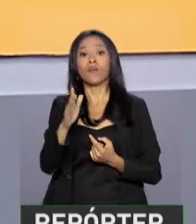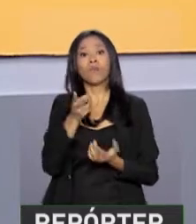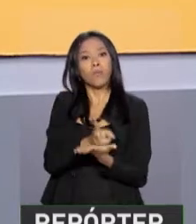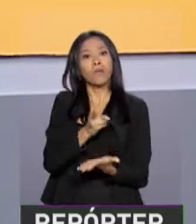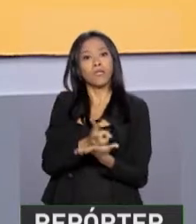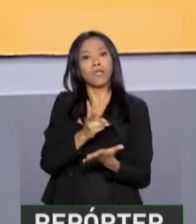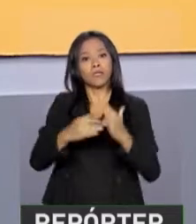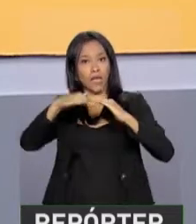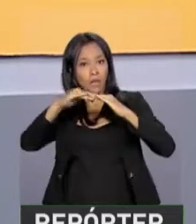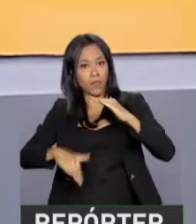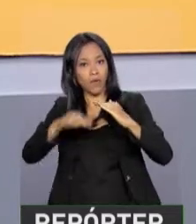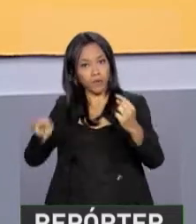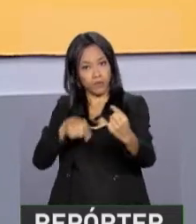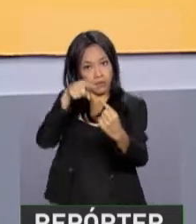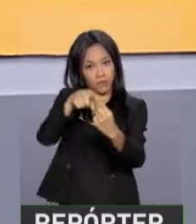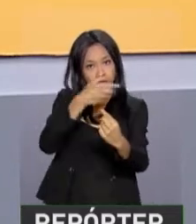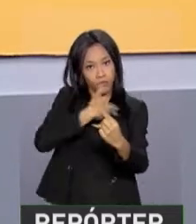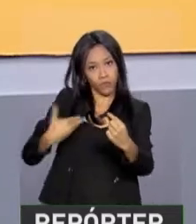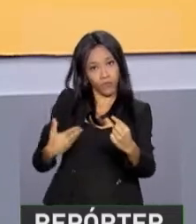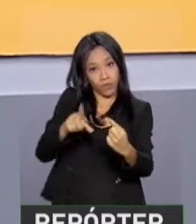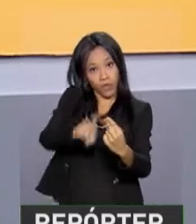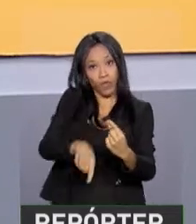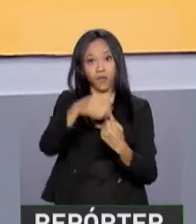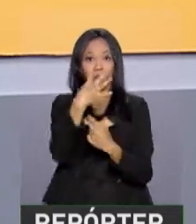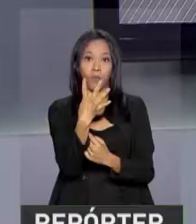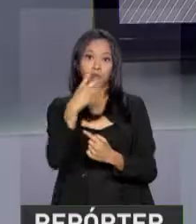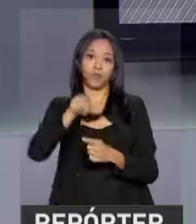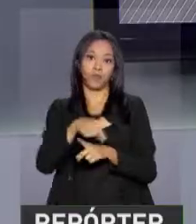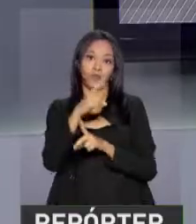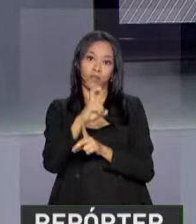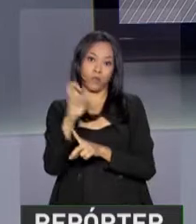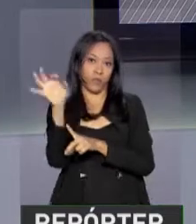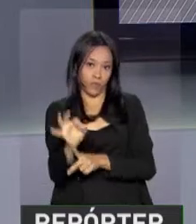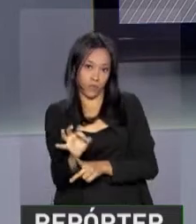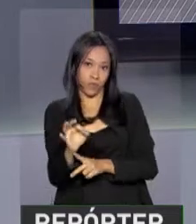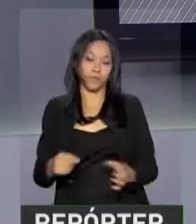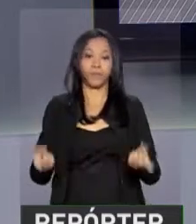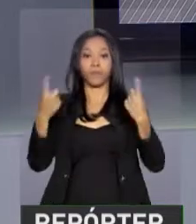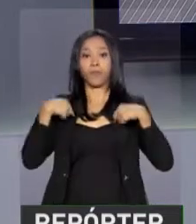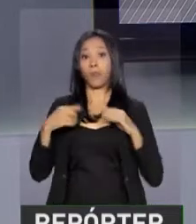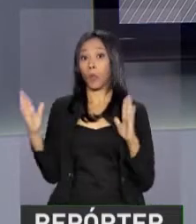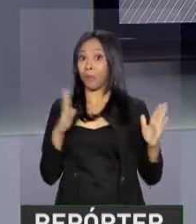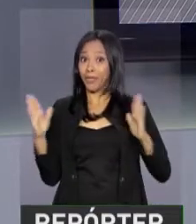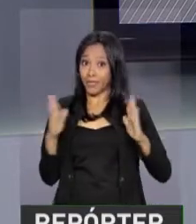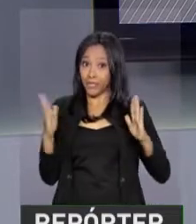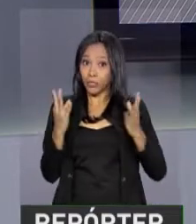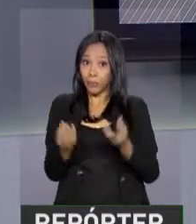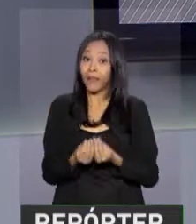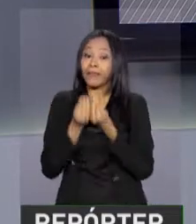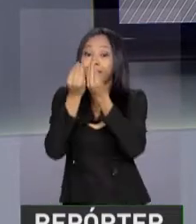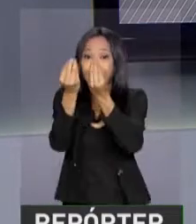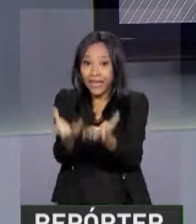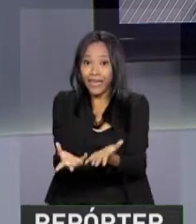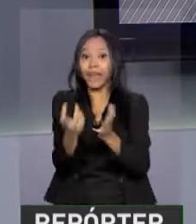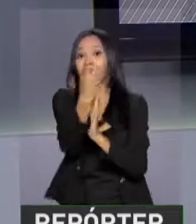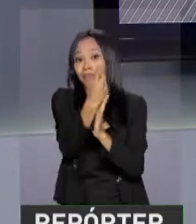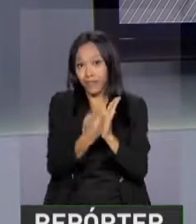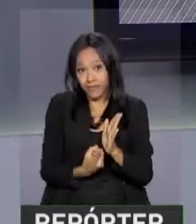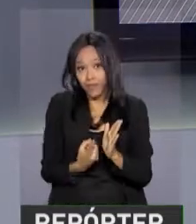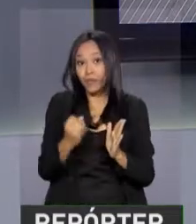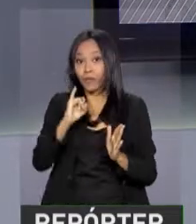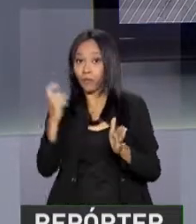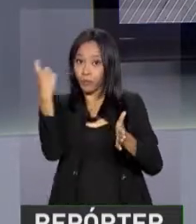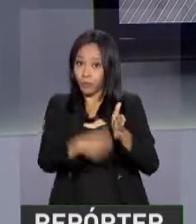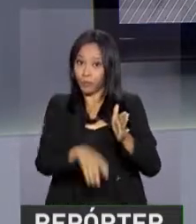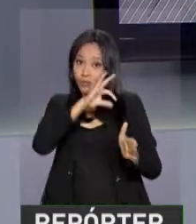estabelecida pelo governo que é de 4 e meio por cento o prazo para entregar o imposto de renda termina hoje